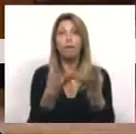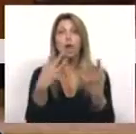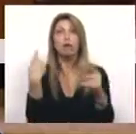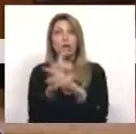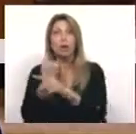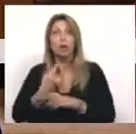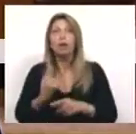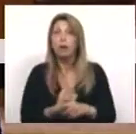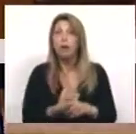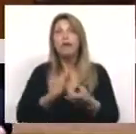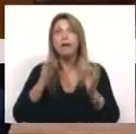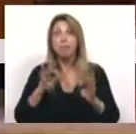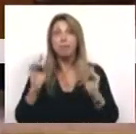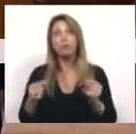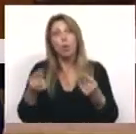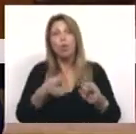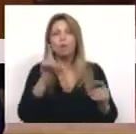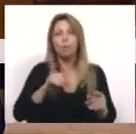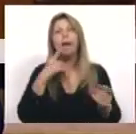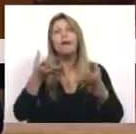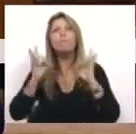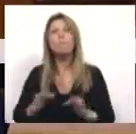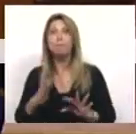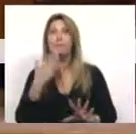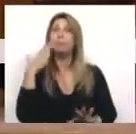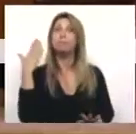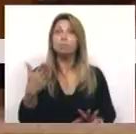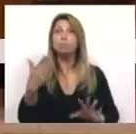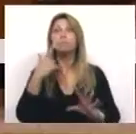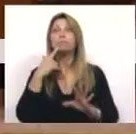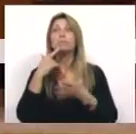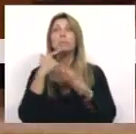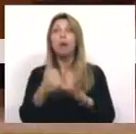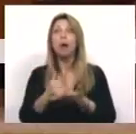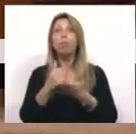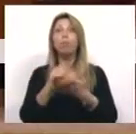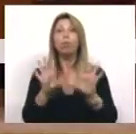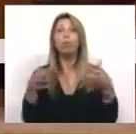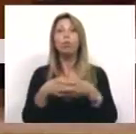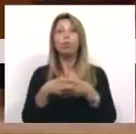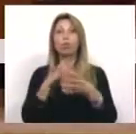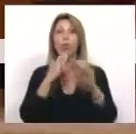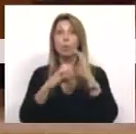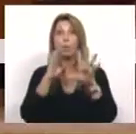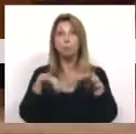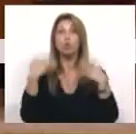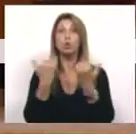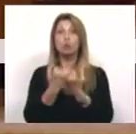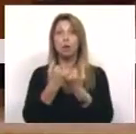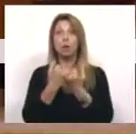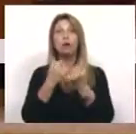também preciso solicitar a cooperação dos órgãos de comunicação social para divulgar em massa os